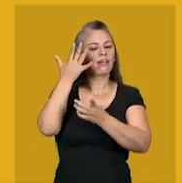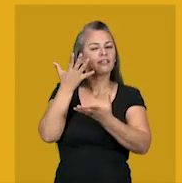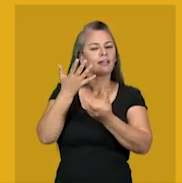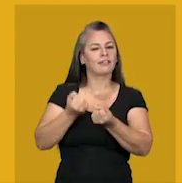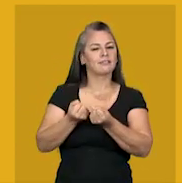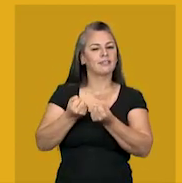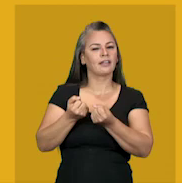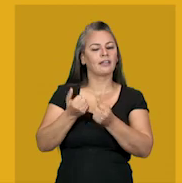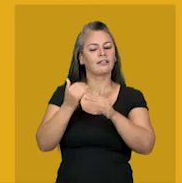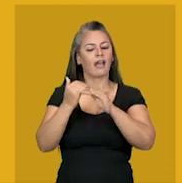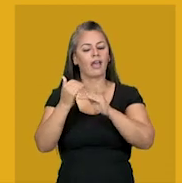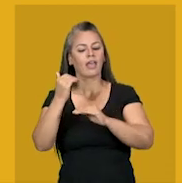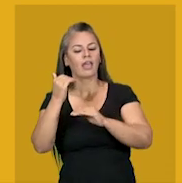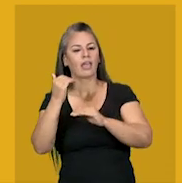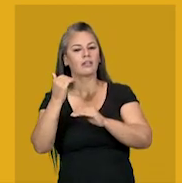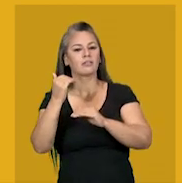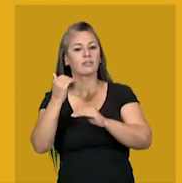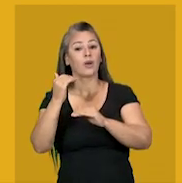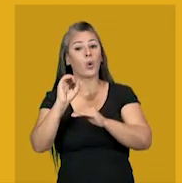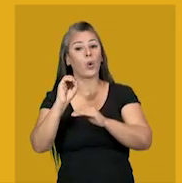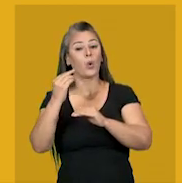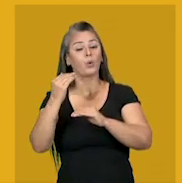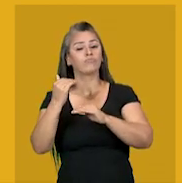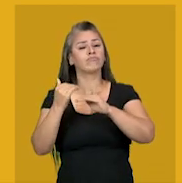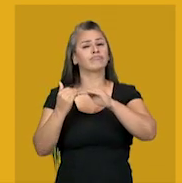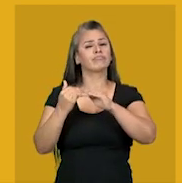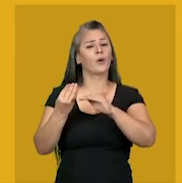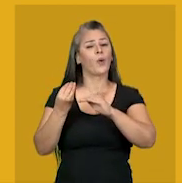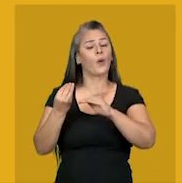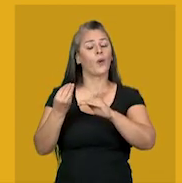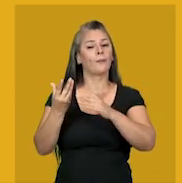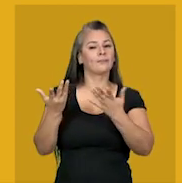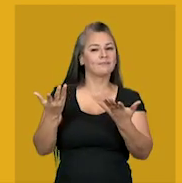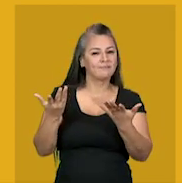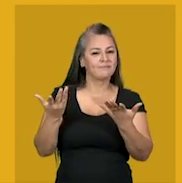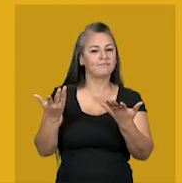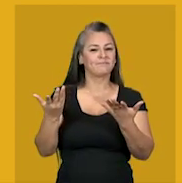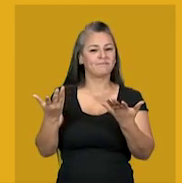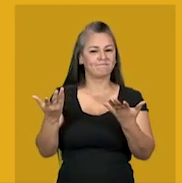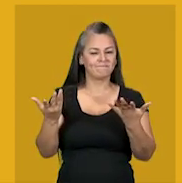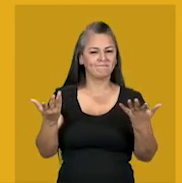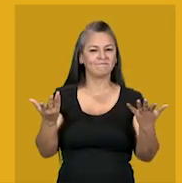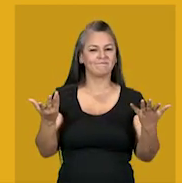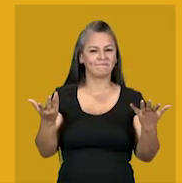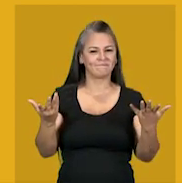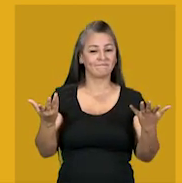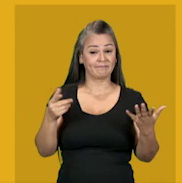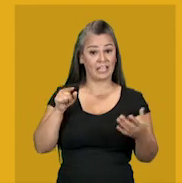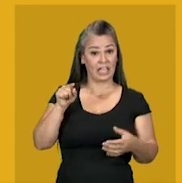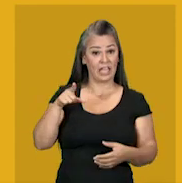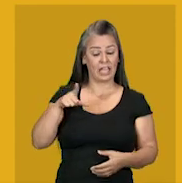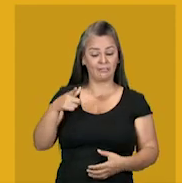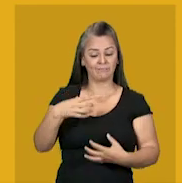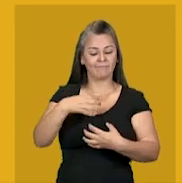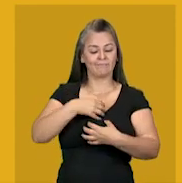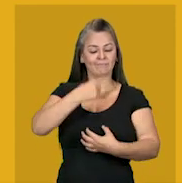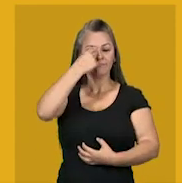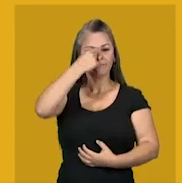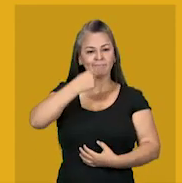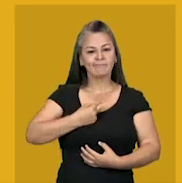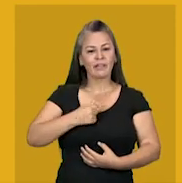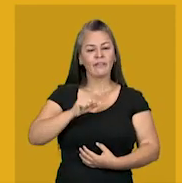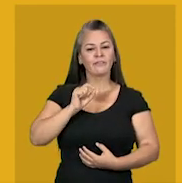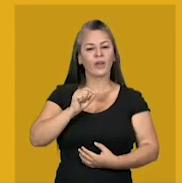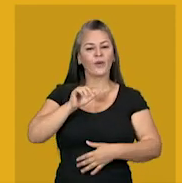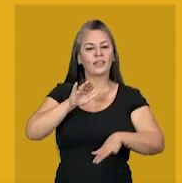que é desigualdade, qual que é o valor disso, como que isso pode ser colocado, né? E essas posturas elas vão variar de acordo com